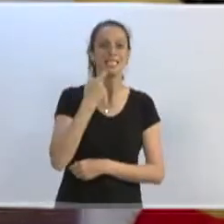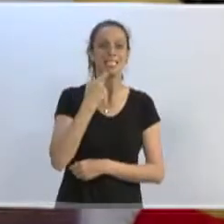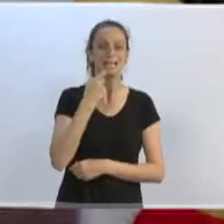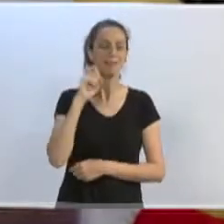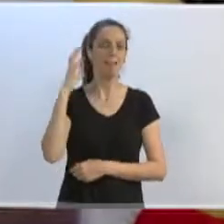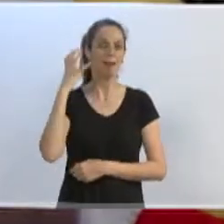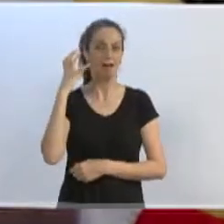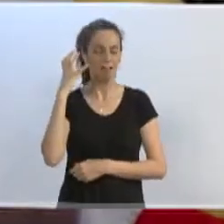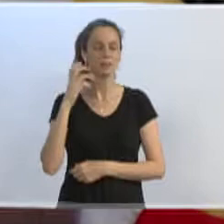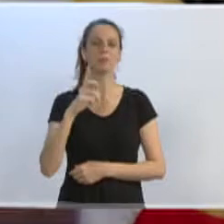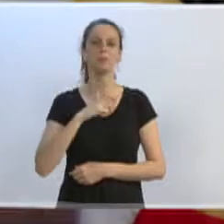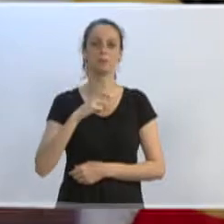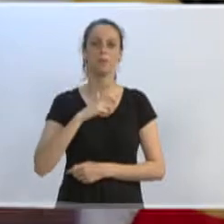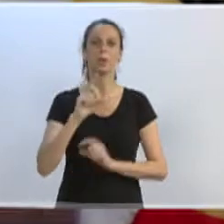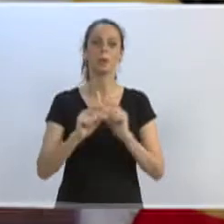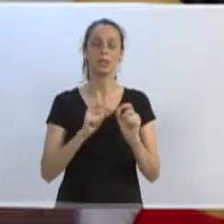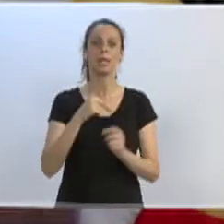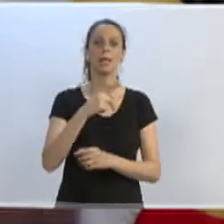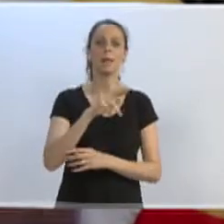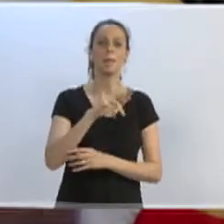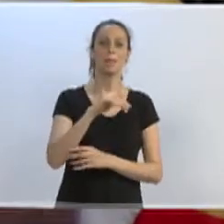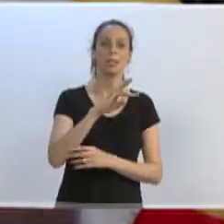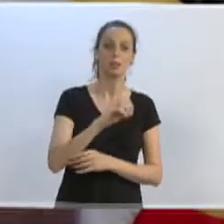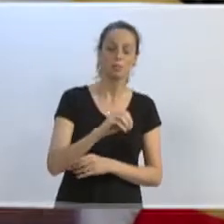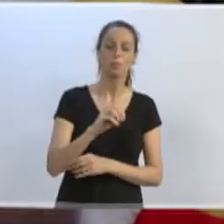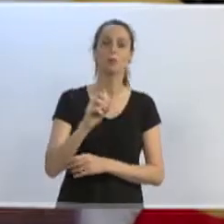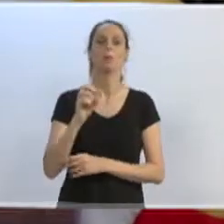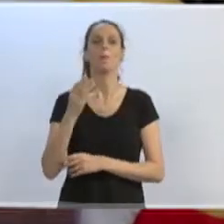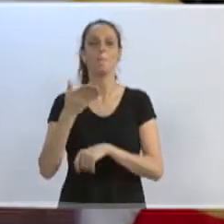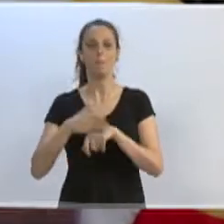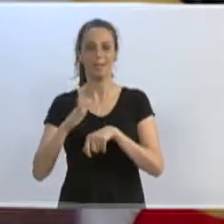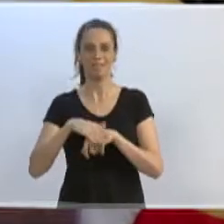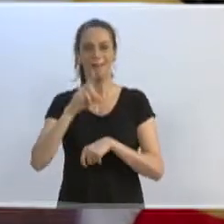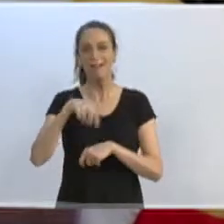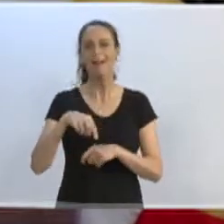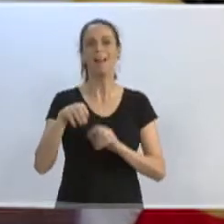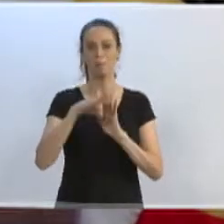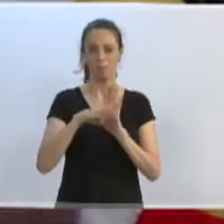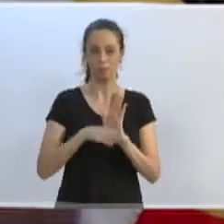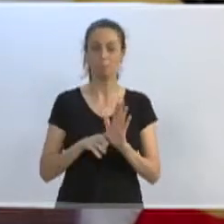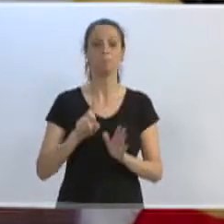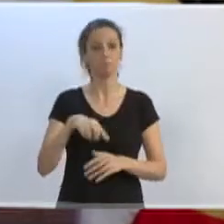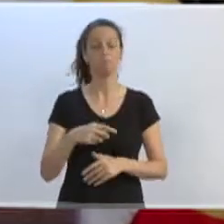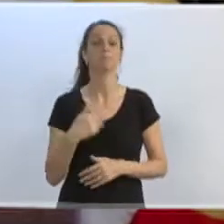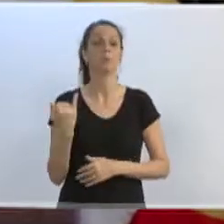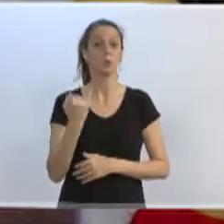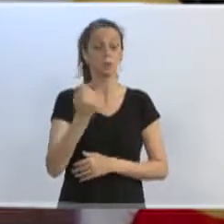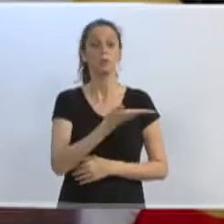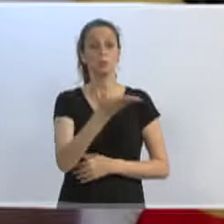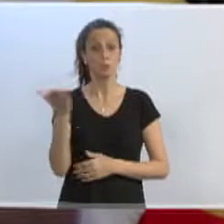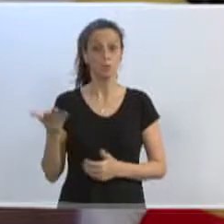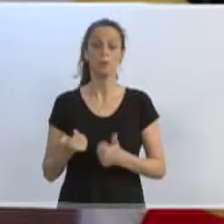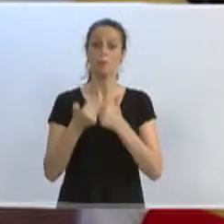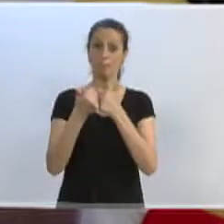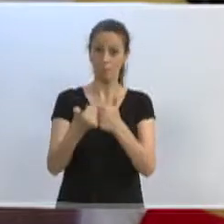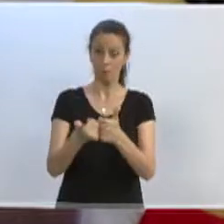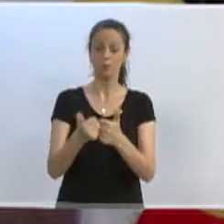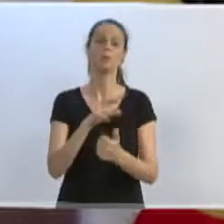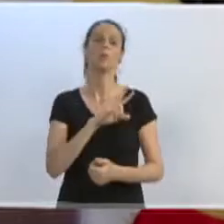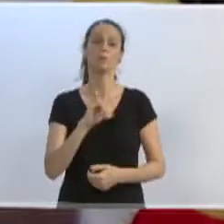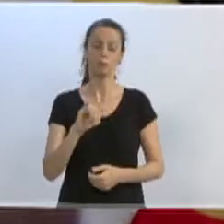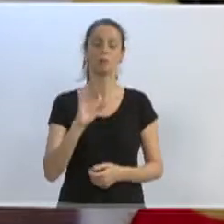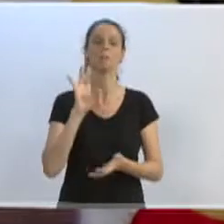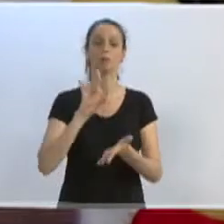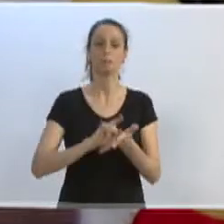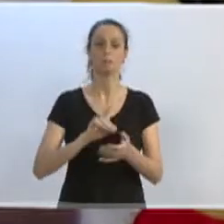programa preto no branco o secretário estará aqui em blumenau é importante o apoio de vocês vereadores vamos fazer um